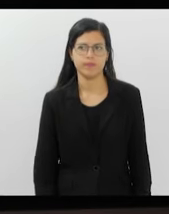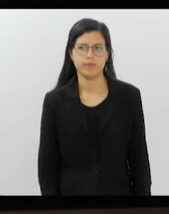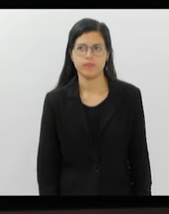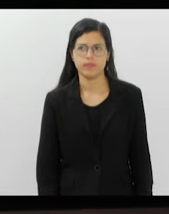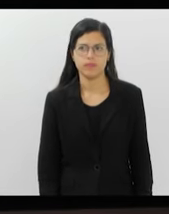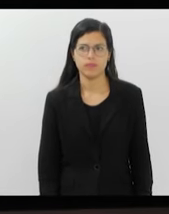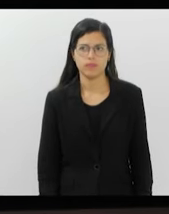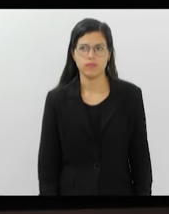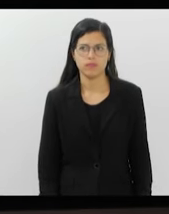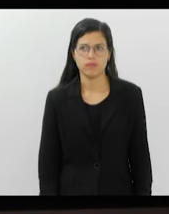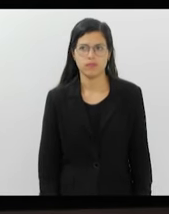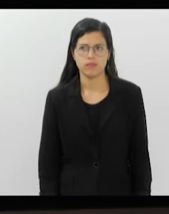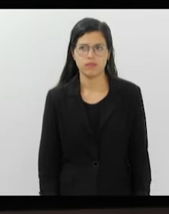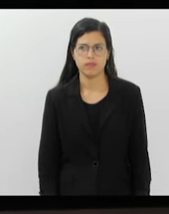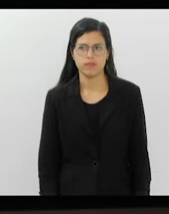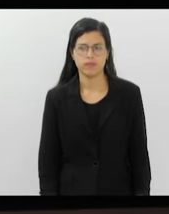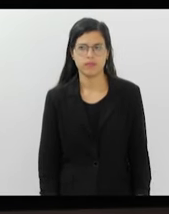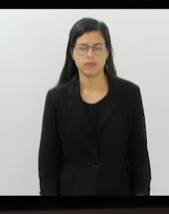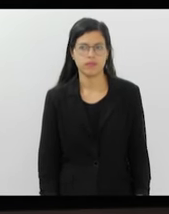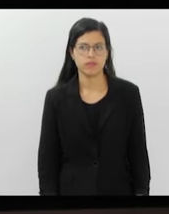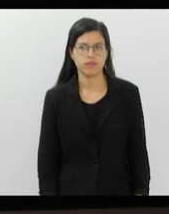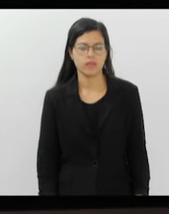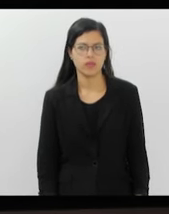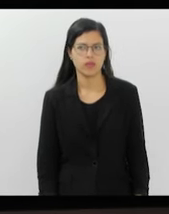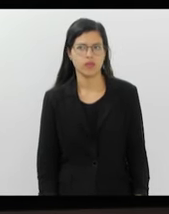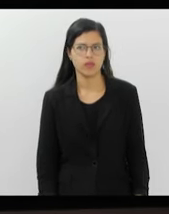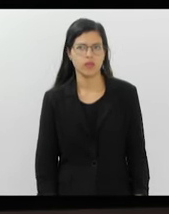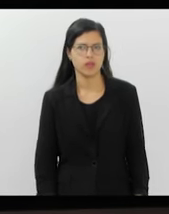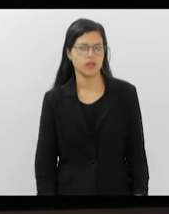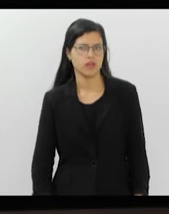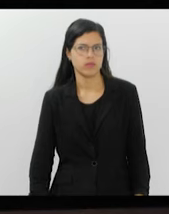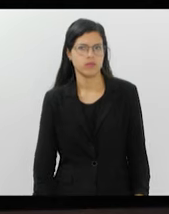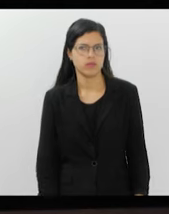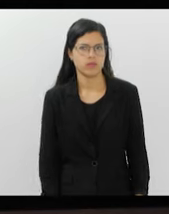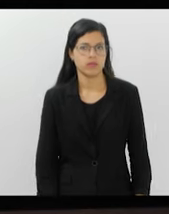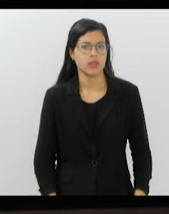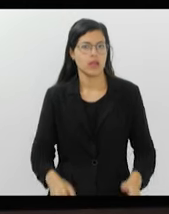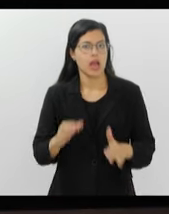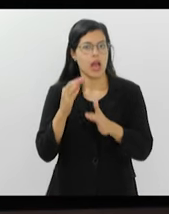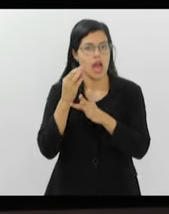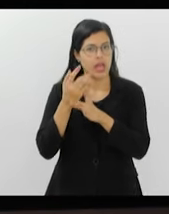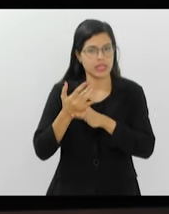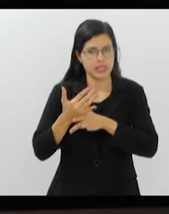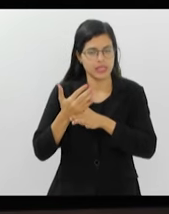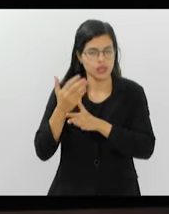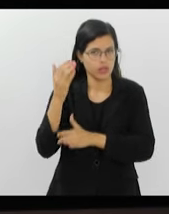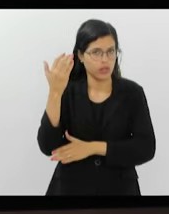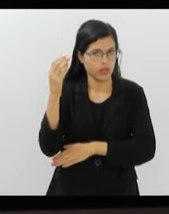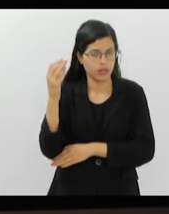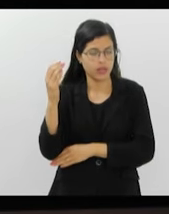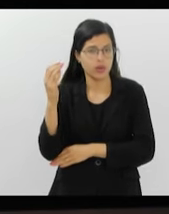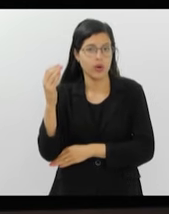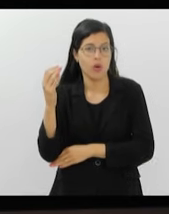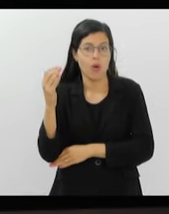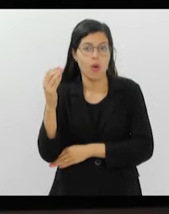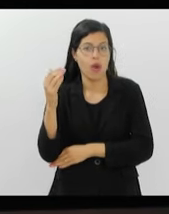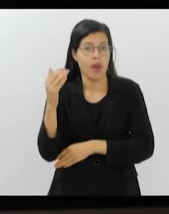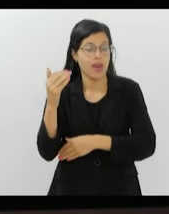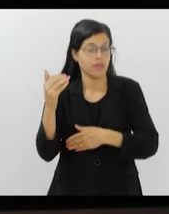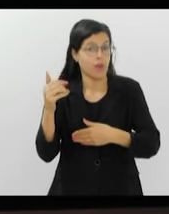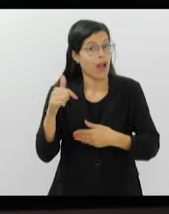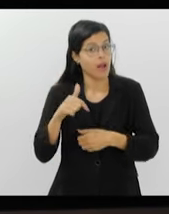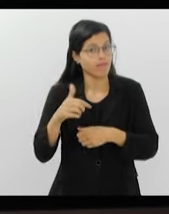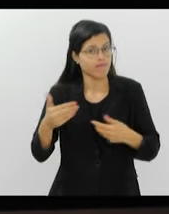desanimar Em contrapartida em especial a cidade de Niterói por hora por